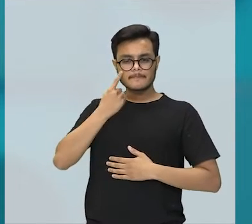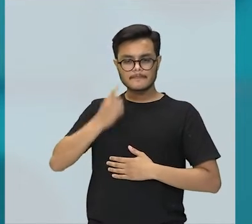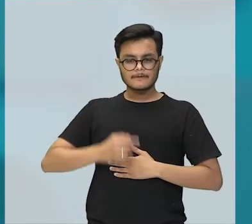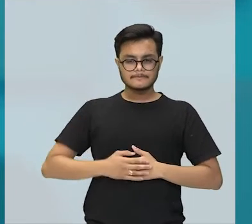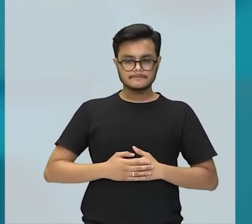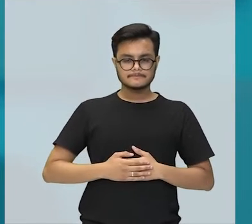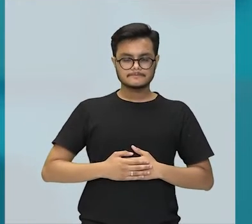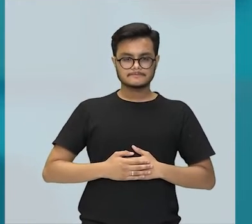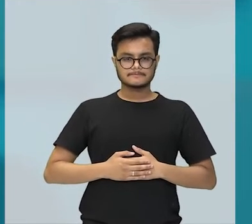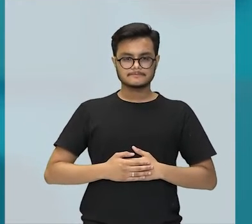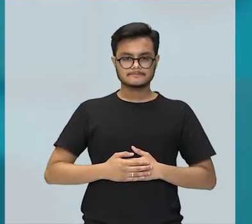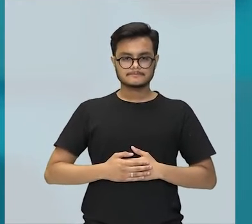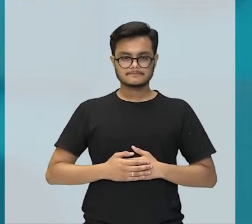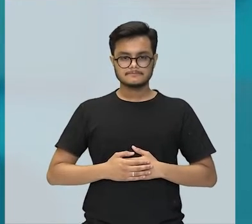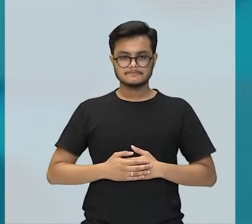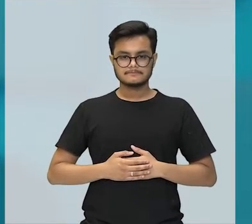lá?